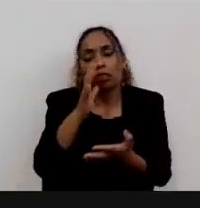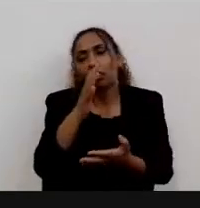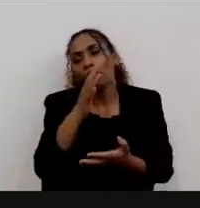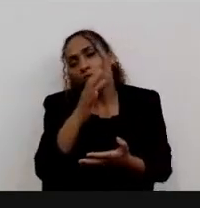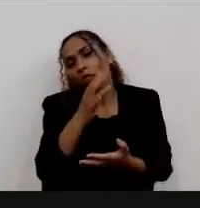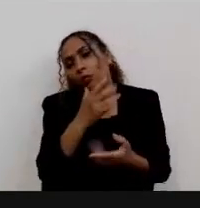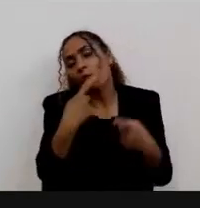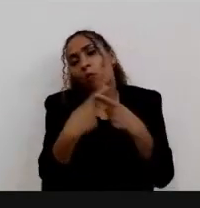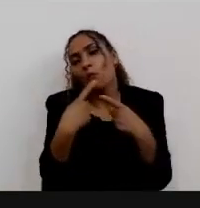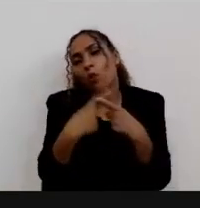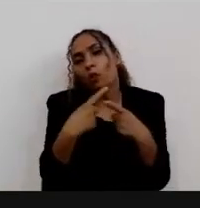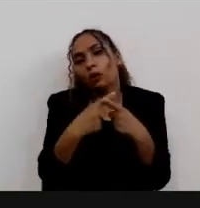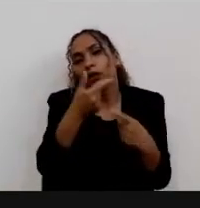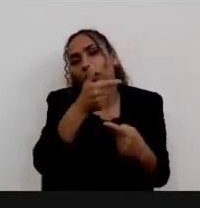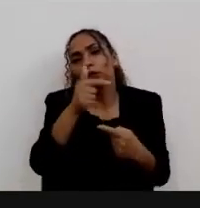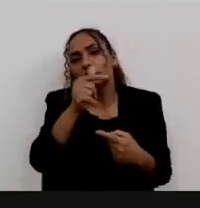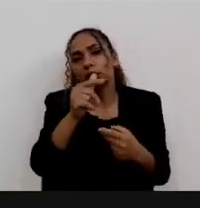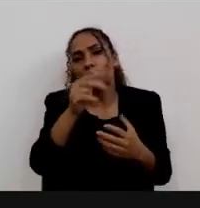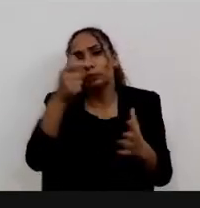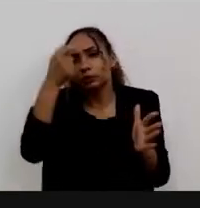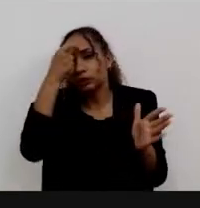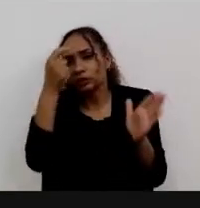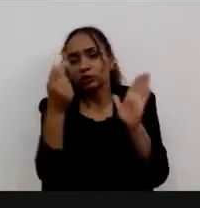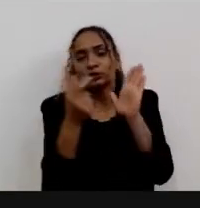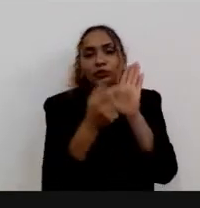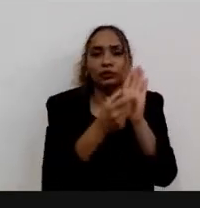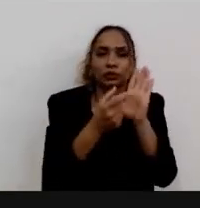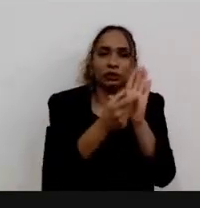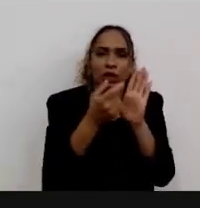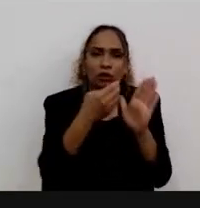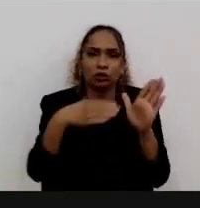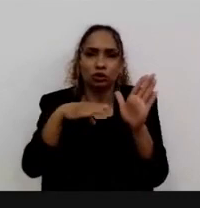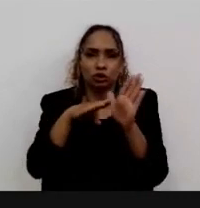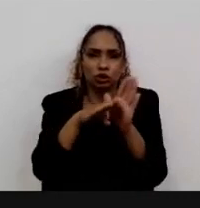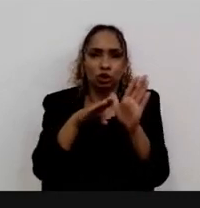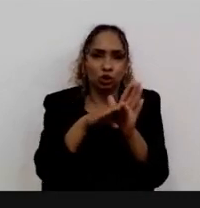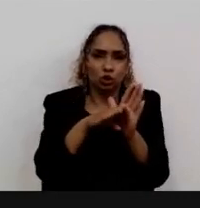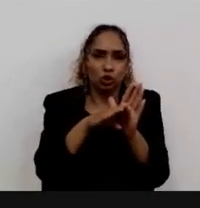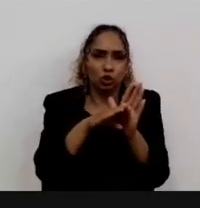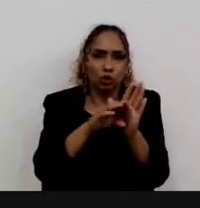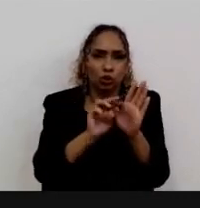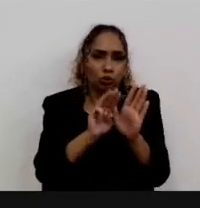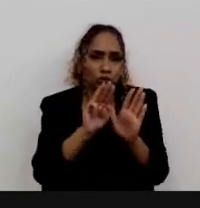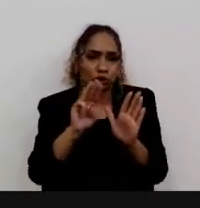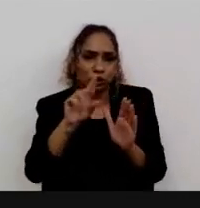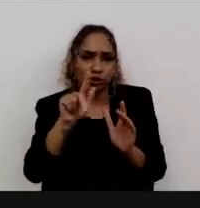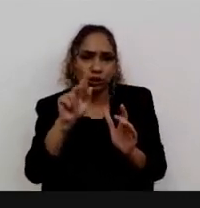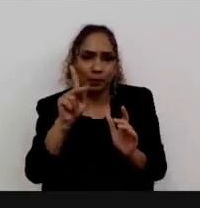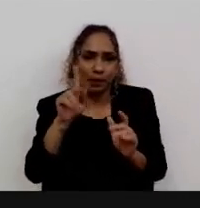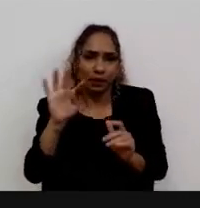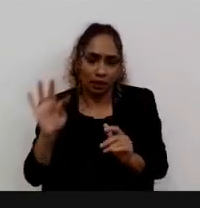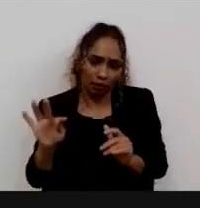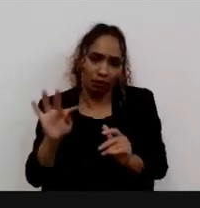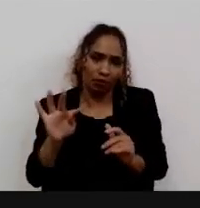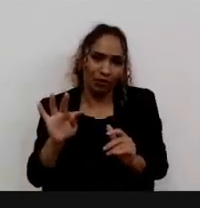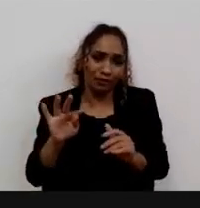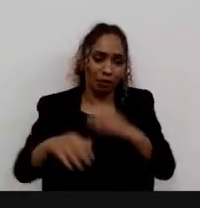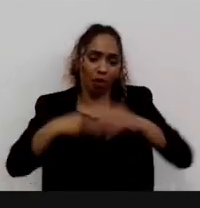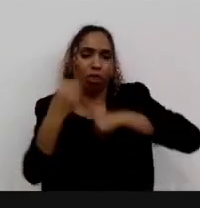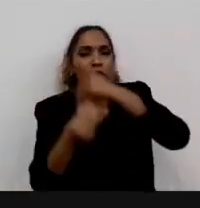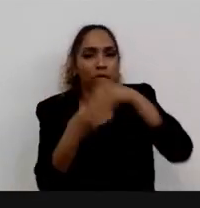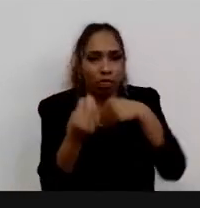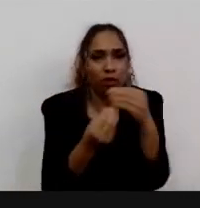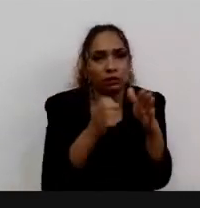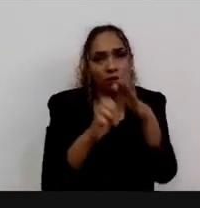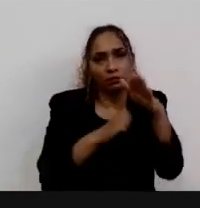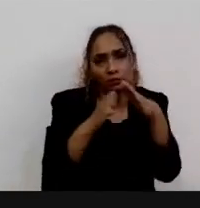porque logo depois a inteligência artificial chegou com o ChatGPT, atropelou isso, tanto que diversas